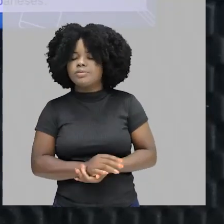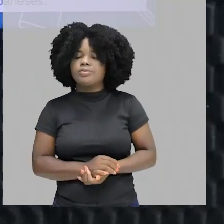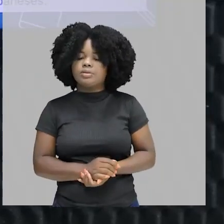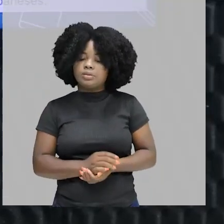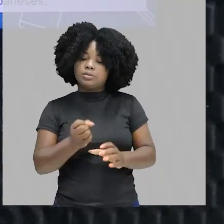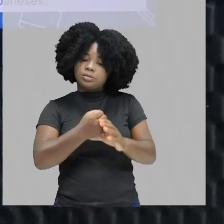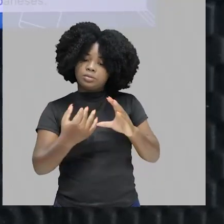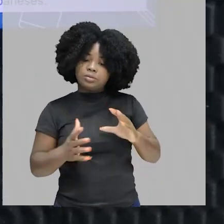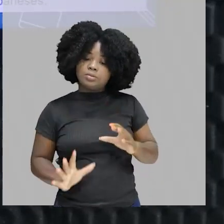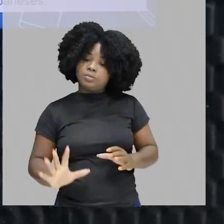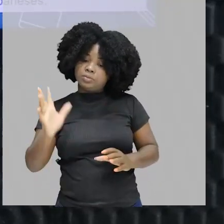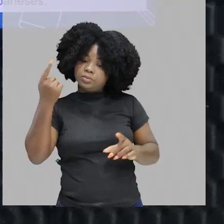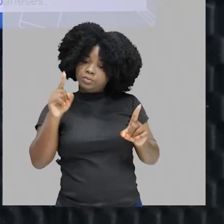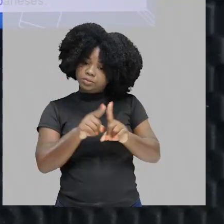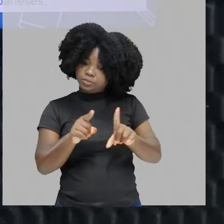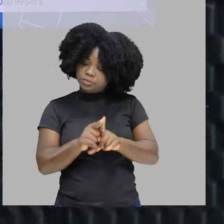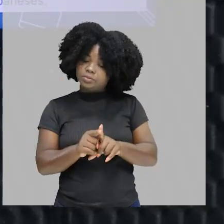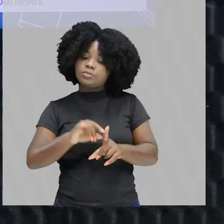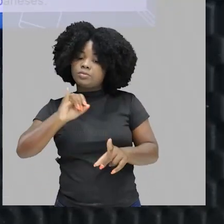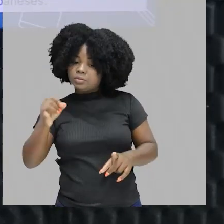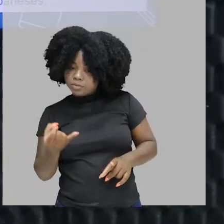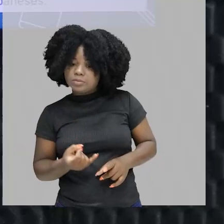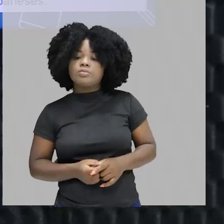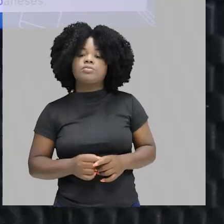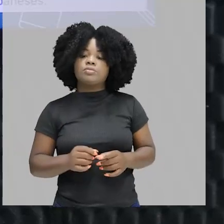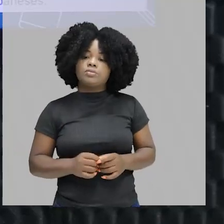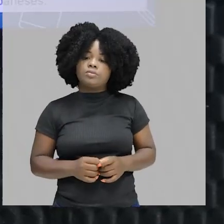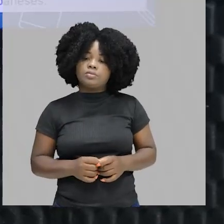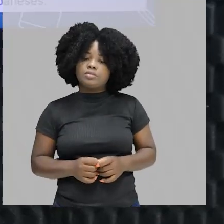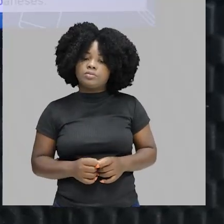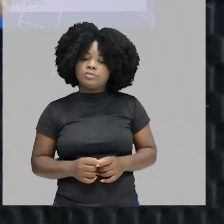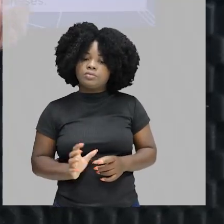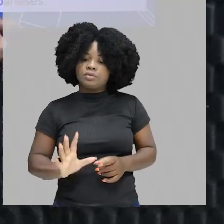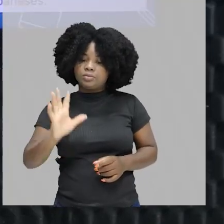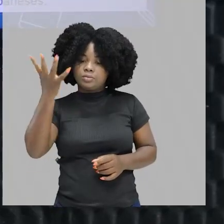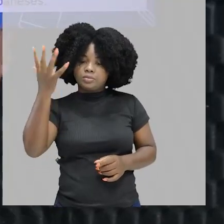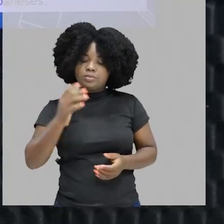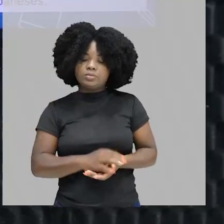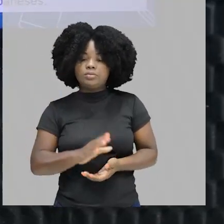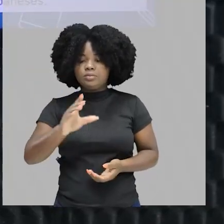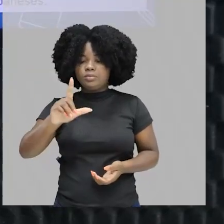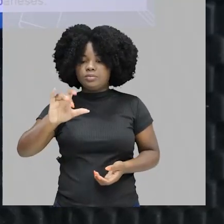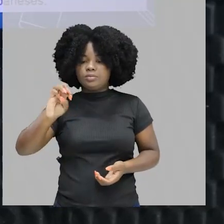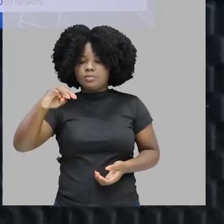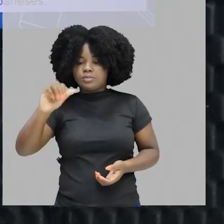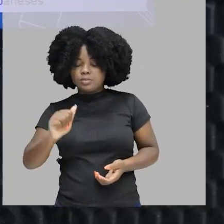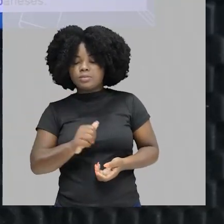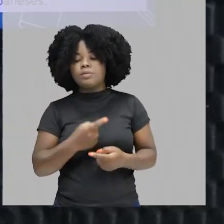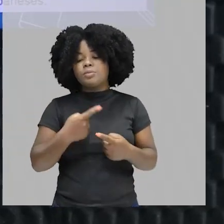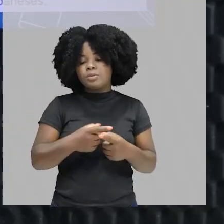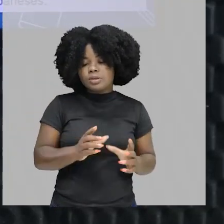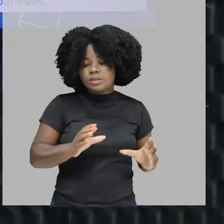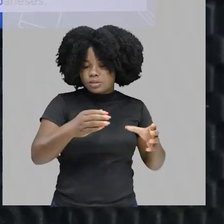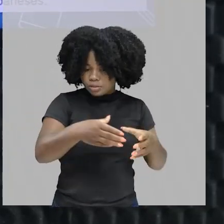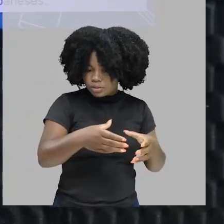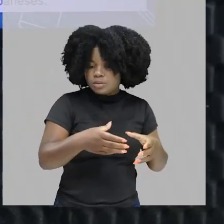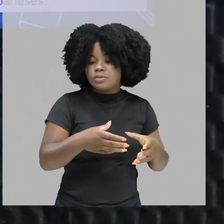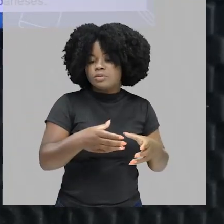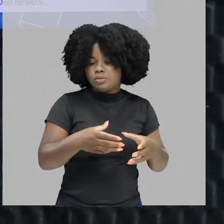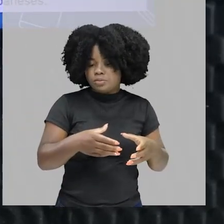características climáticas, tá? Uma questão importante. Por que esses grupos ali, alemães, poloneses, russos, ucranianos, eslavos,